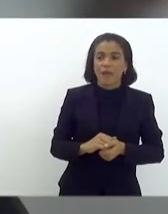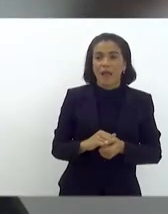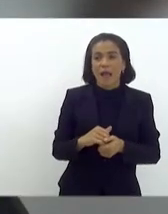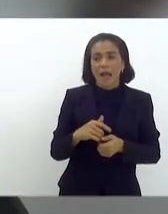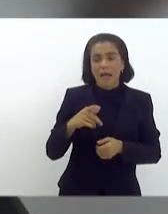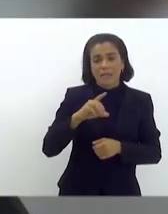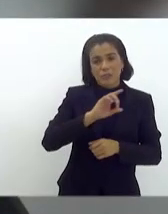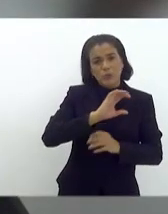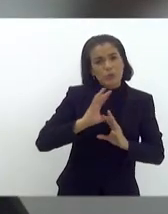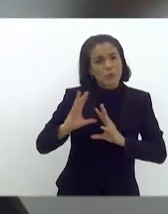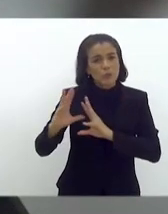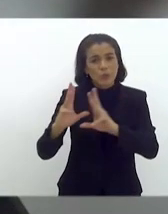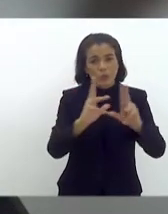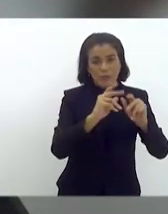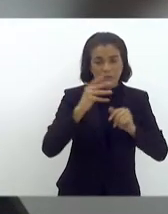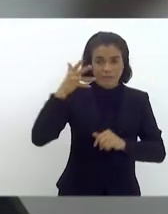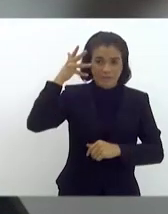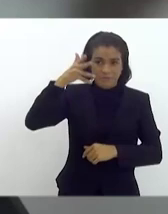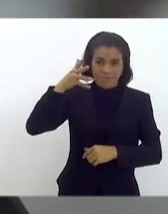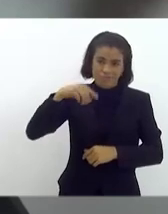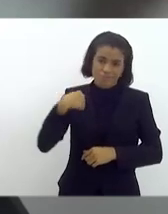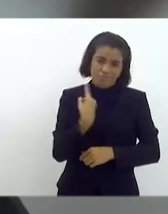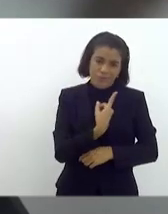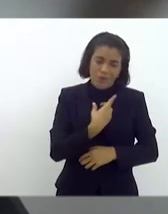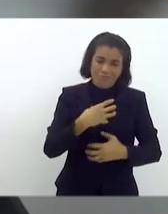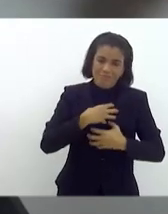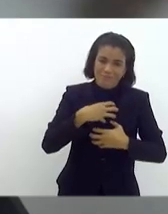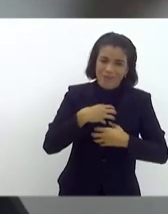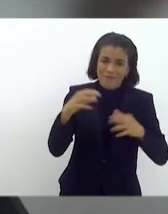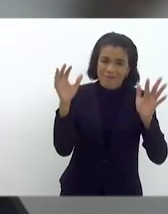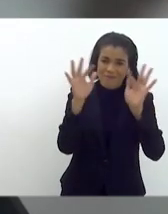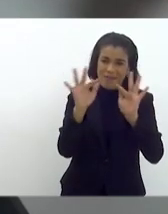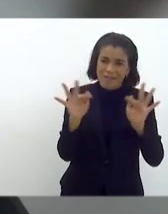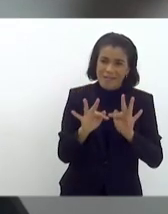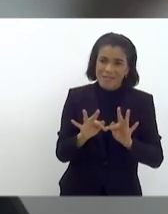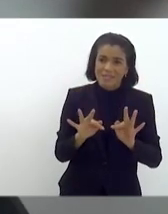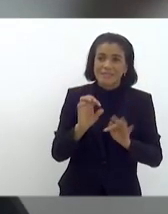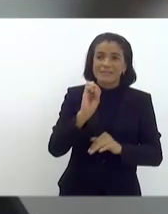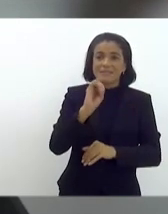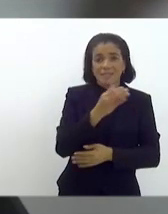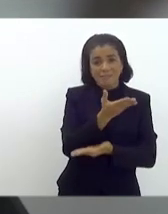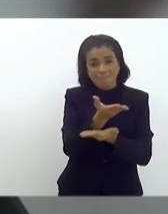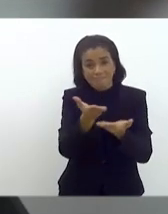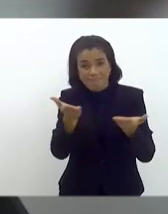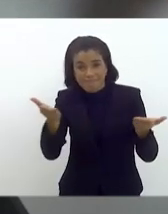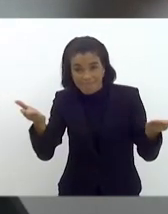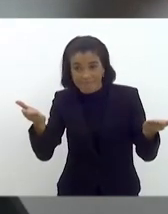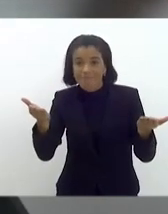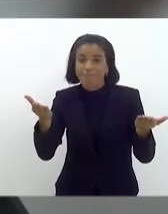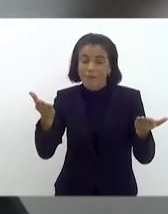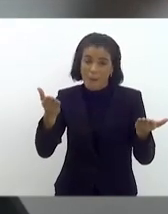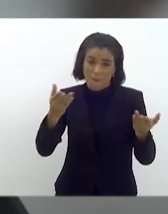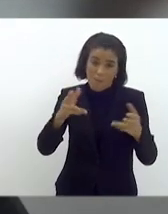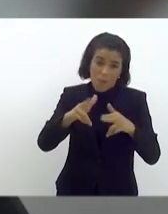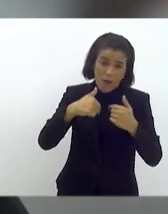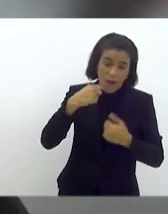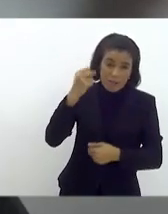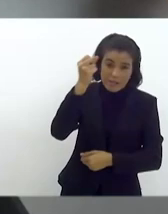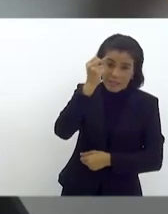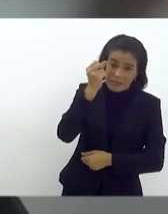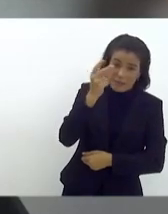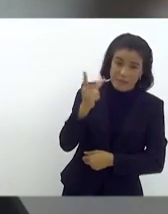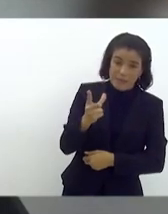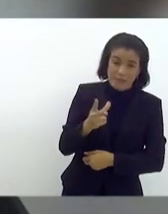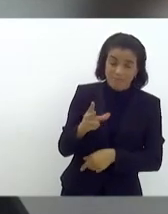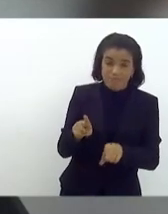palestrantes a gente ficaria muito feliz se recebesse das senhoras pela sua expertise pela